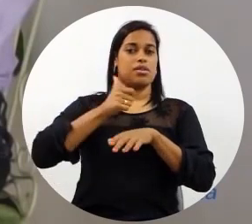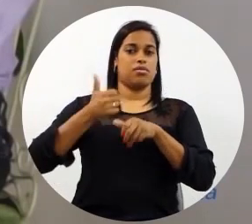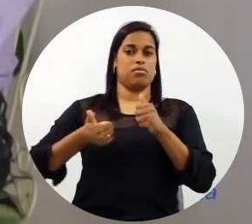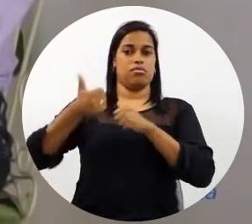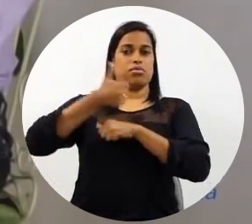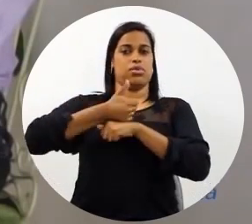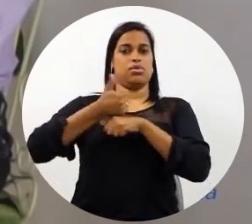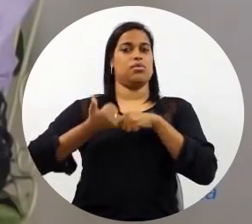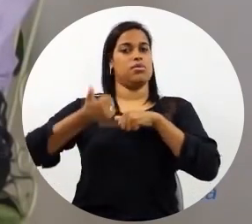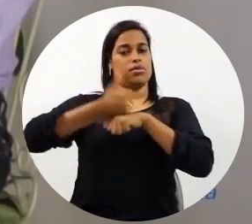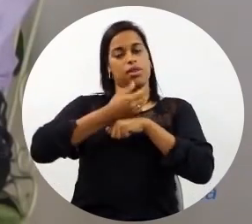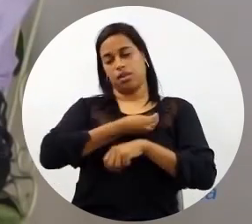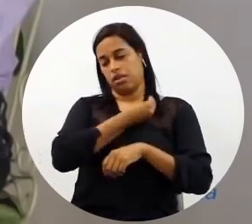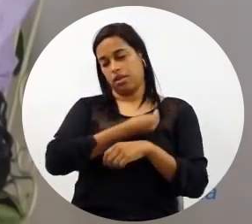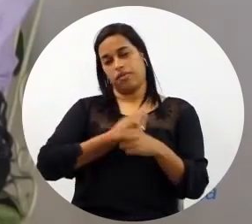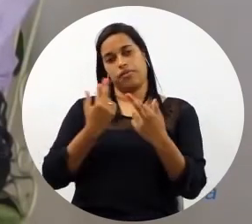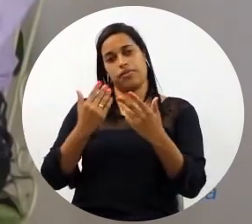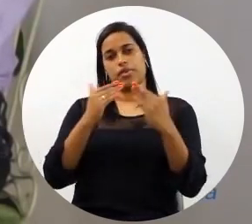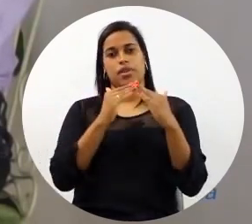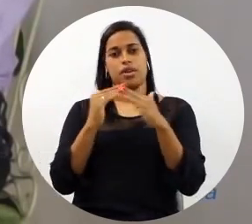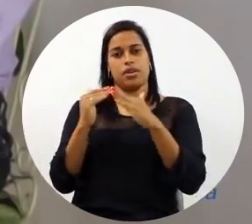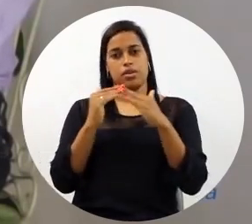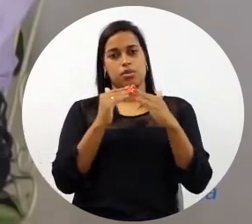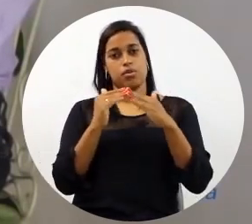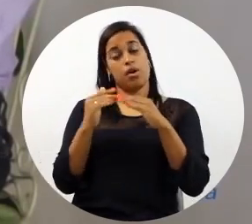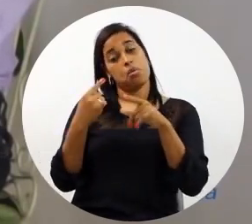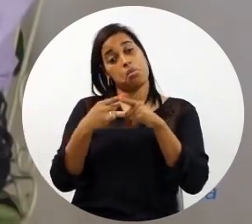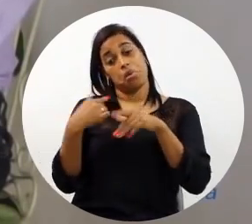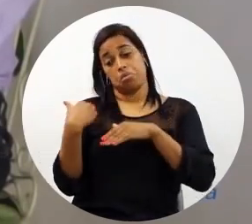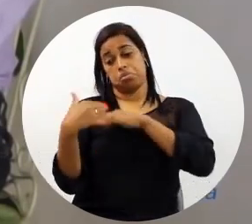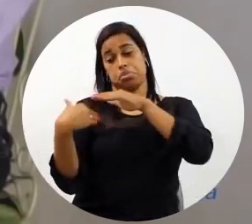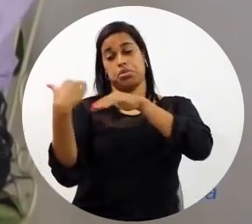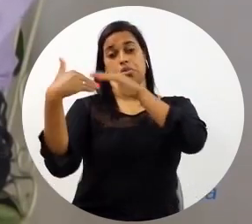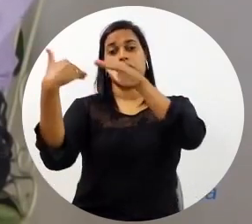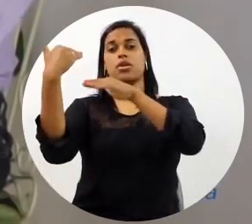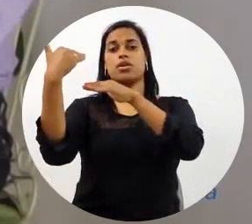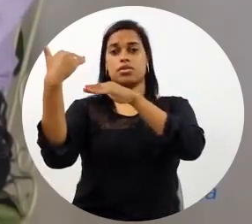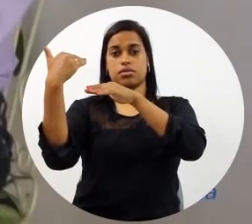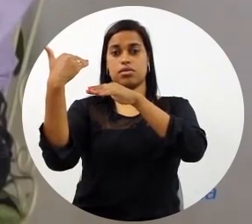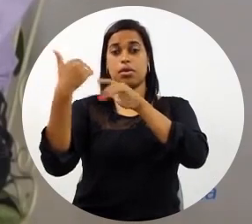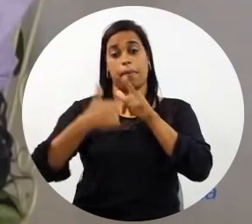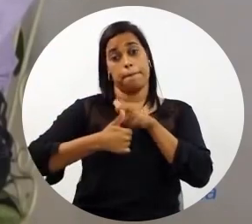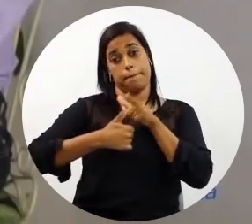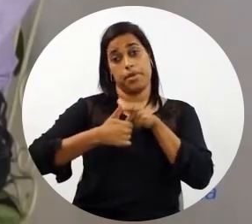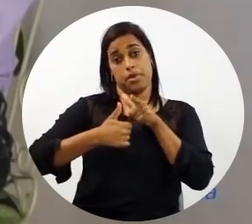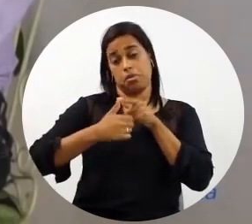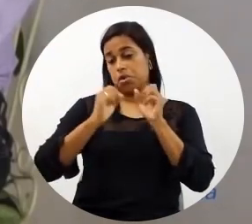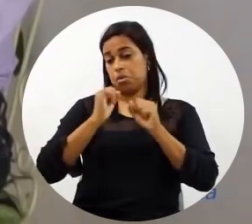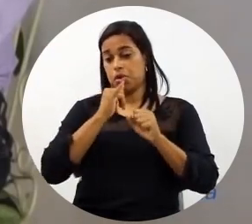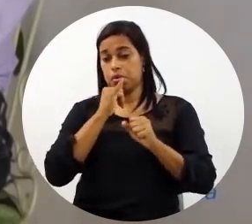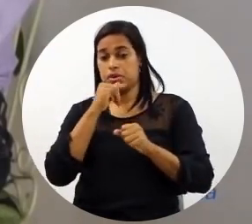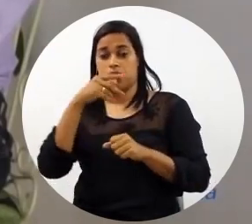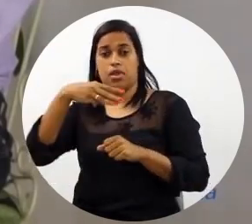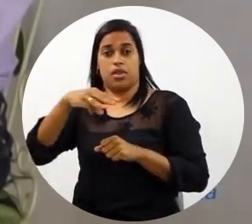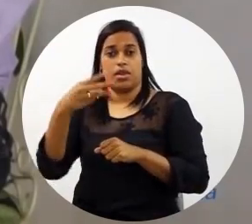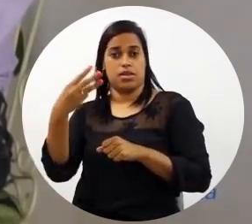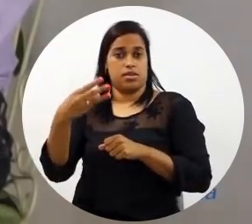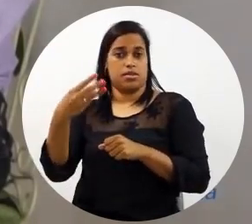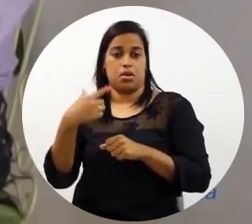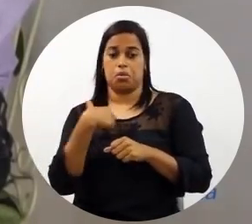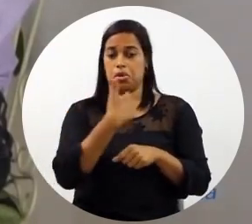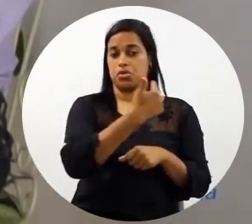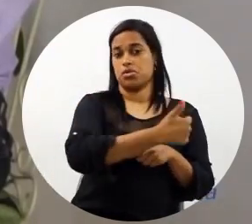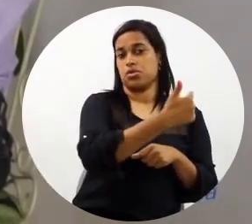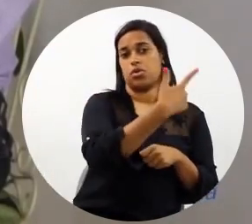quarto. Na vida não é assim. Na vida é processo. Aquilo que é primeiro para mim pode ser terceiro para você, pode